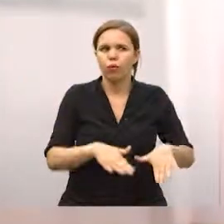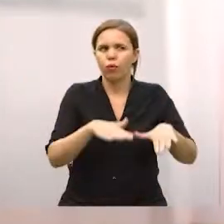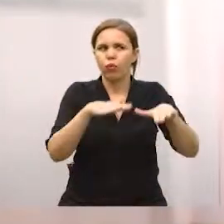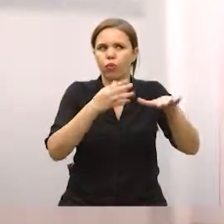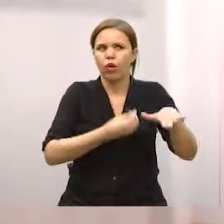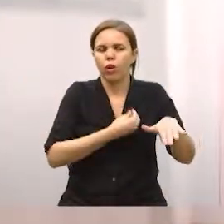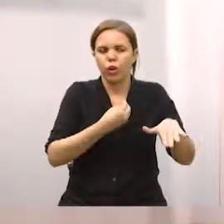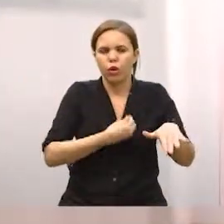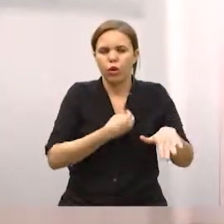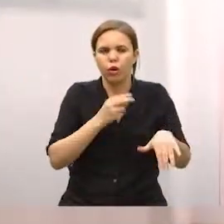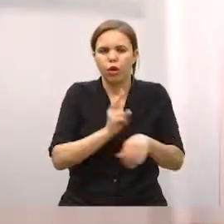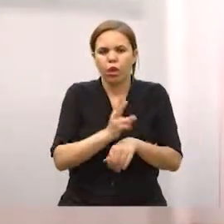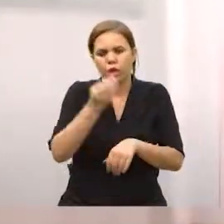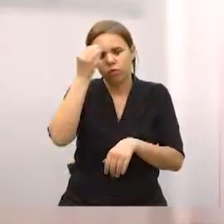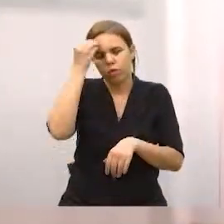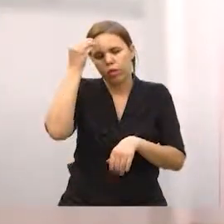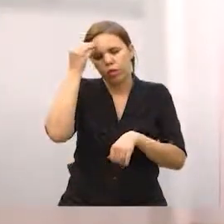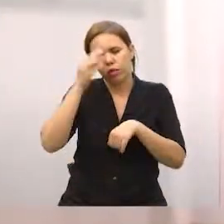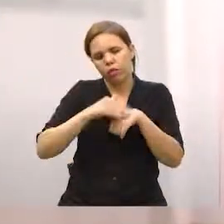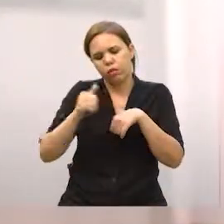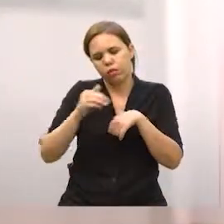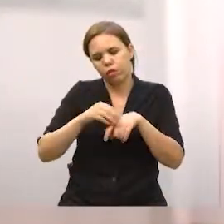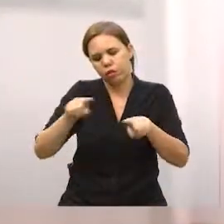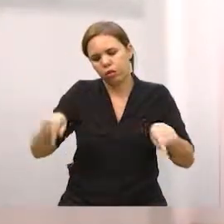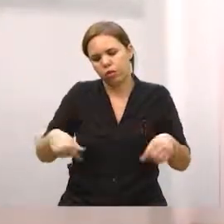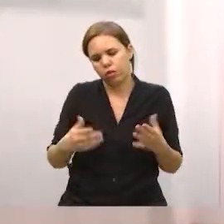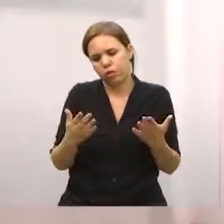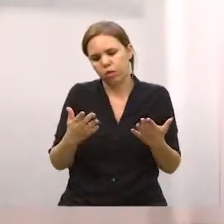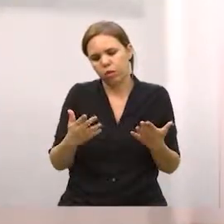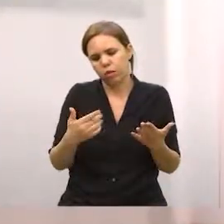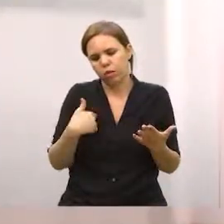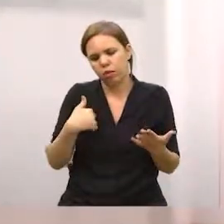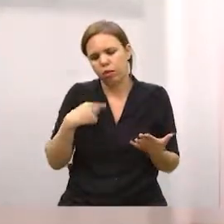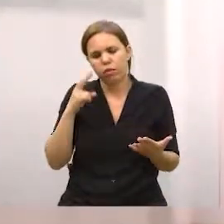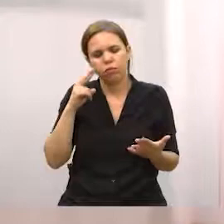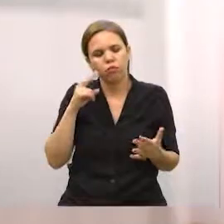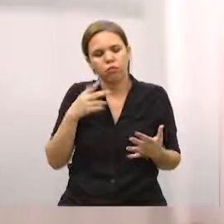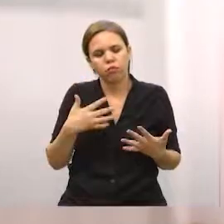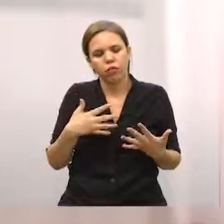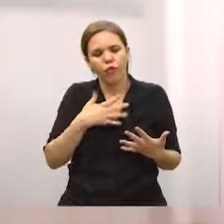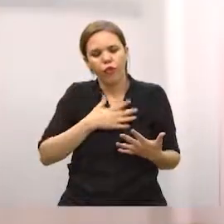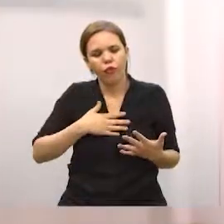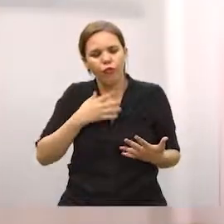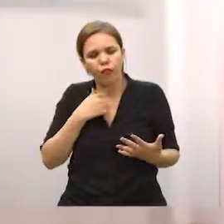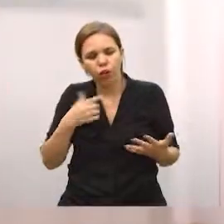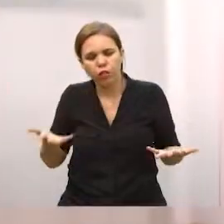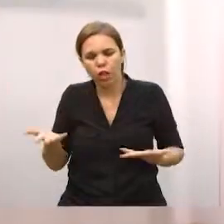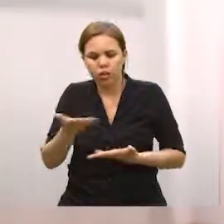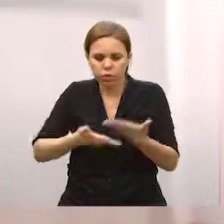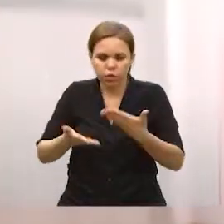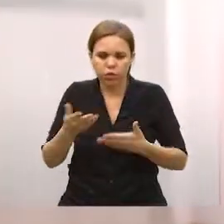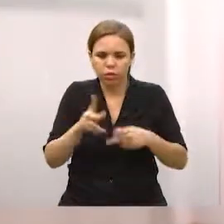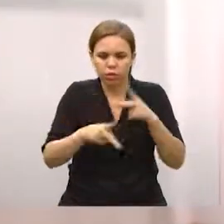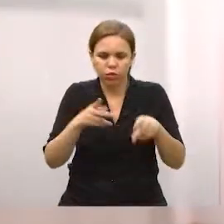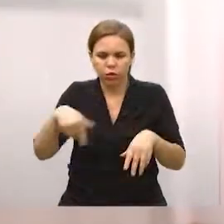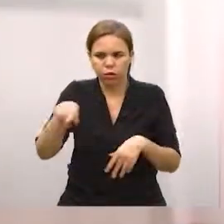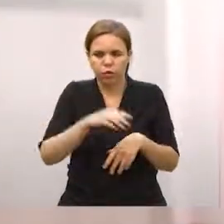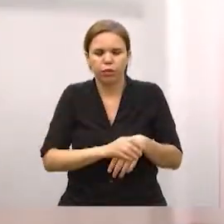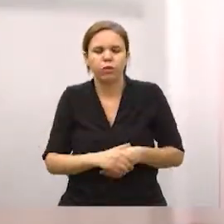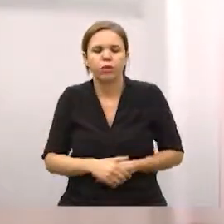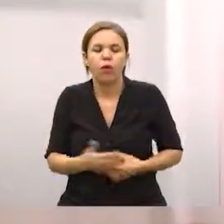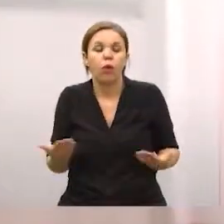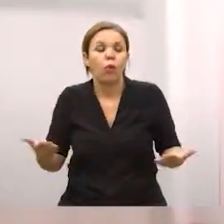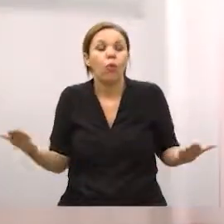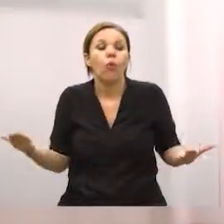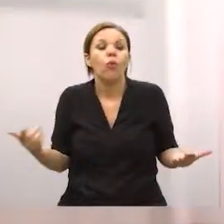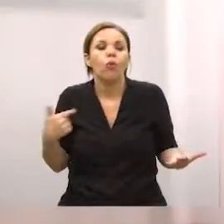onde eu fui criada, né? Então, eu tenho memórias afetivas desse quintal que são assim a minha maior inspiração para compartilhar com outras